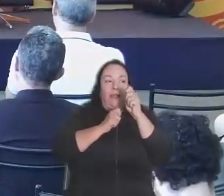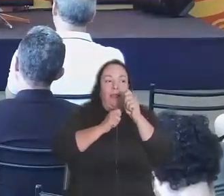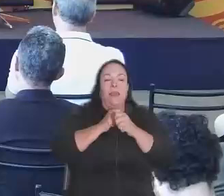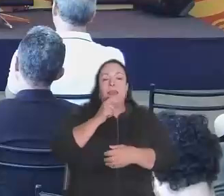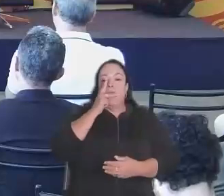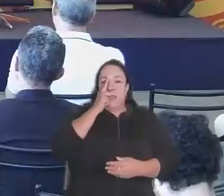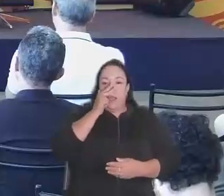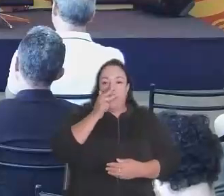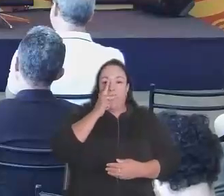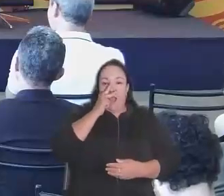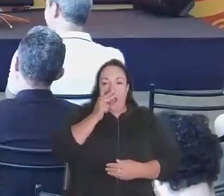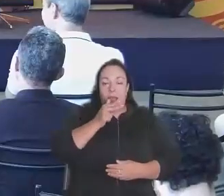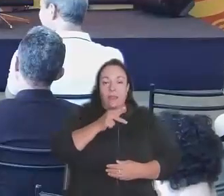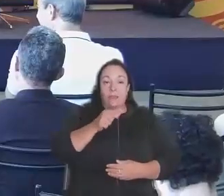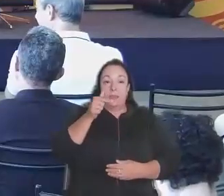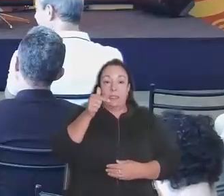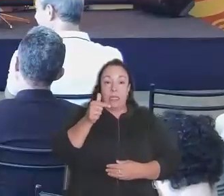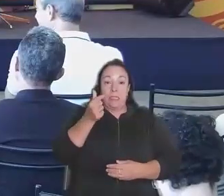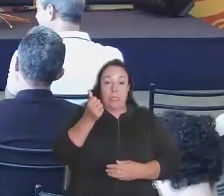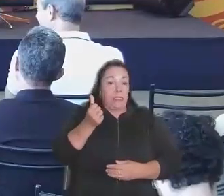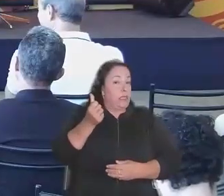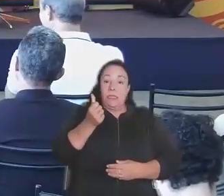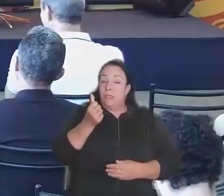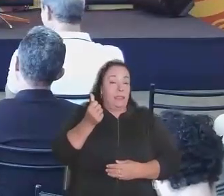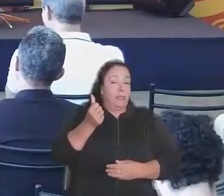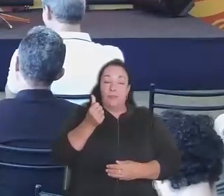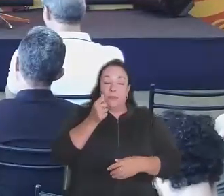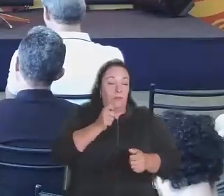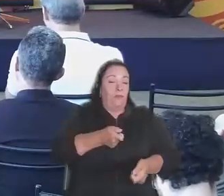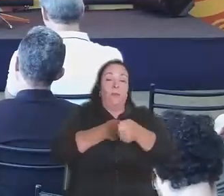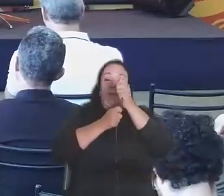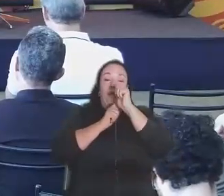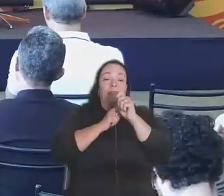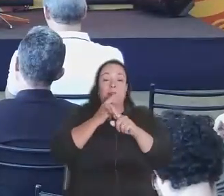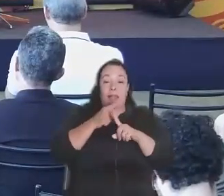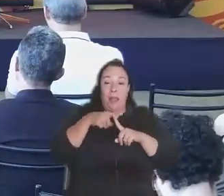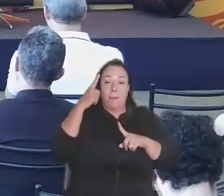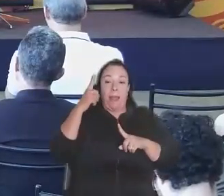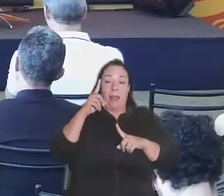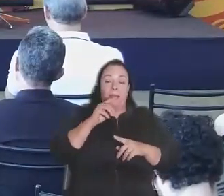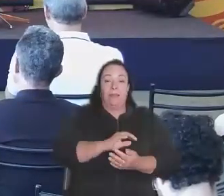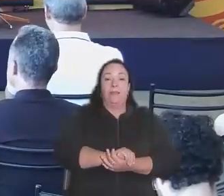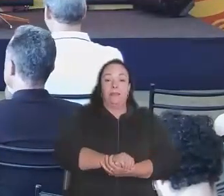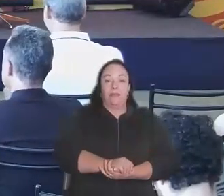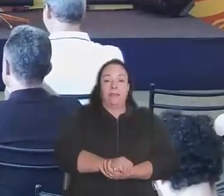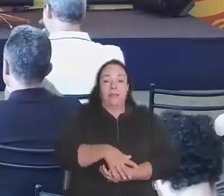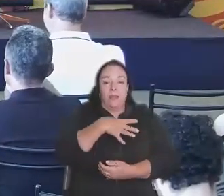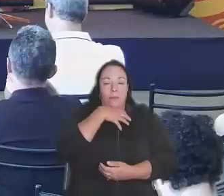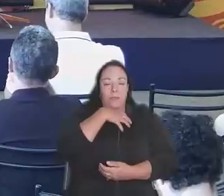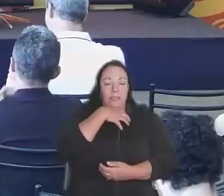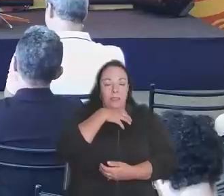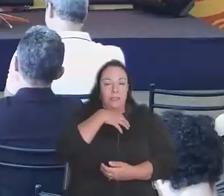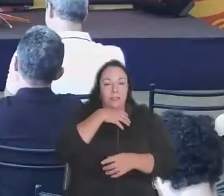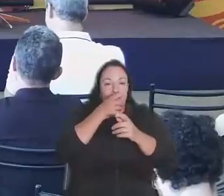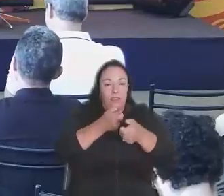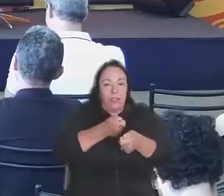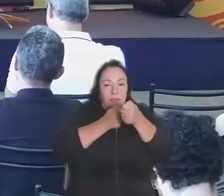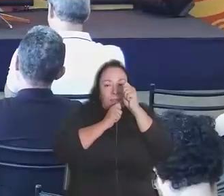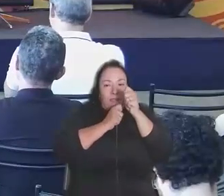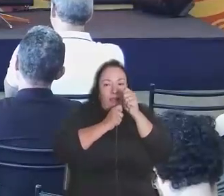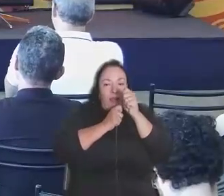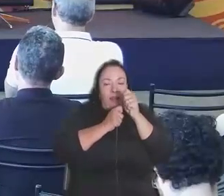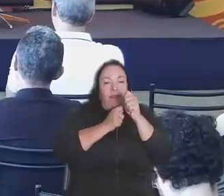que, provavelmente, agora, com 76, não vou pescar mais. Mas eu me senti nas